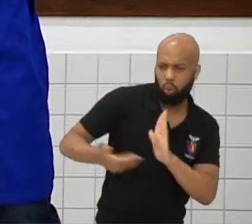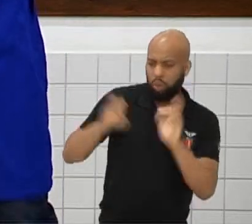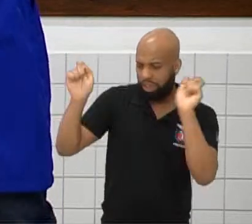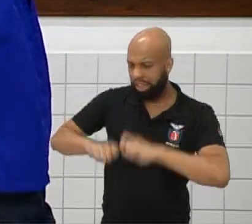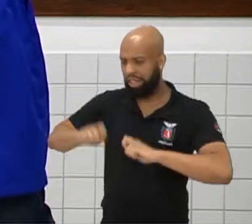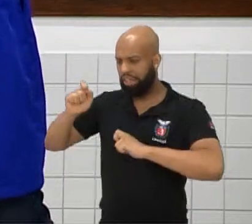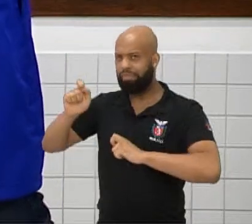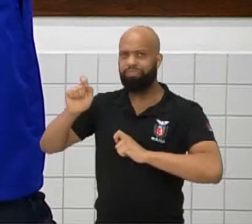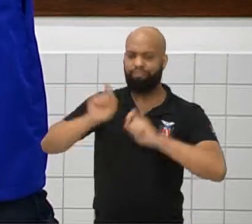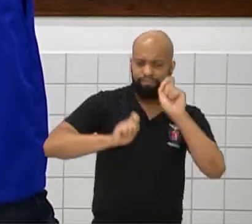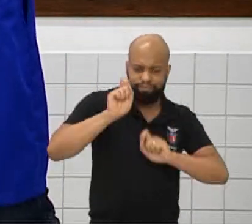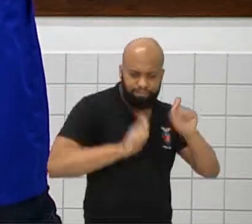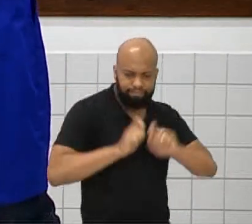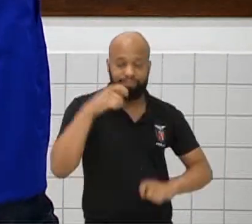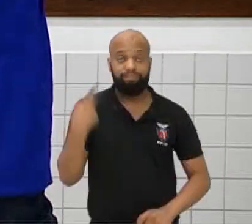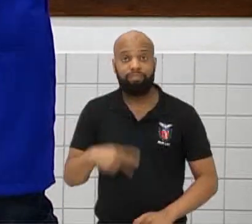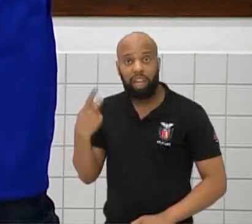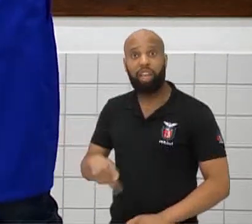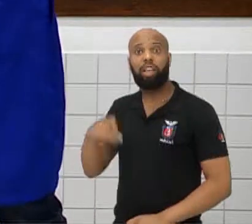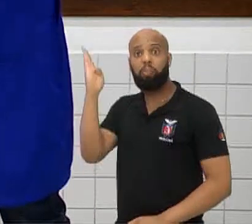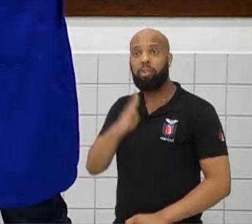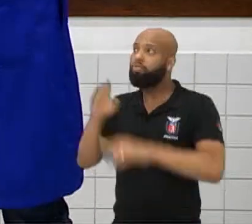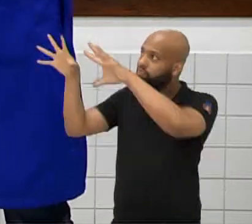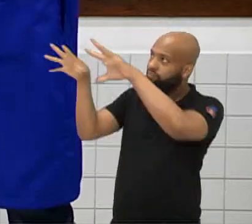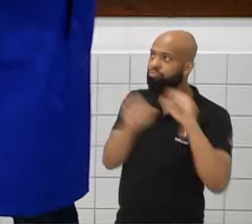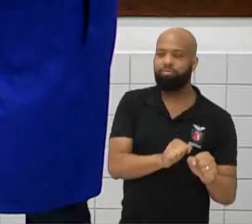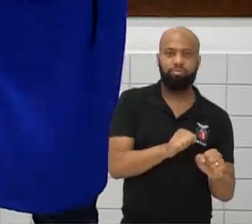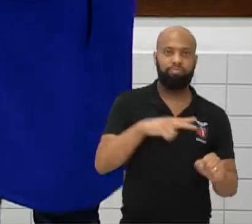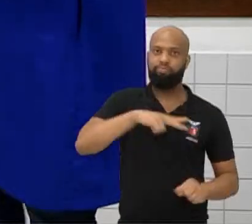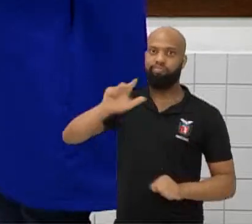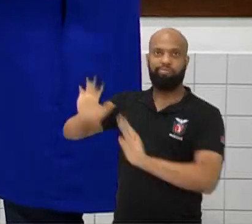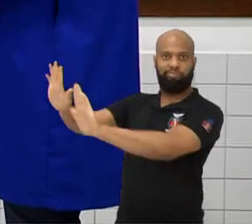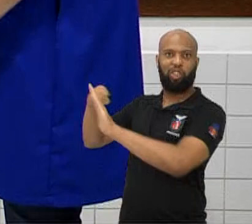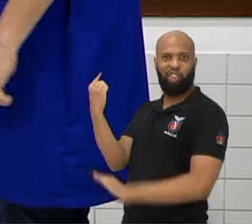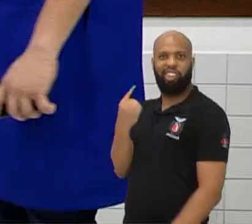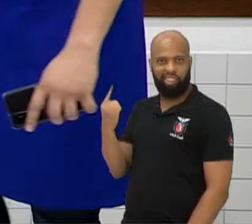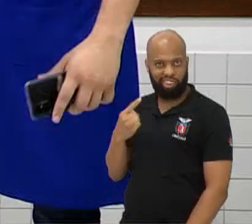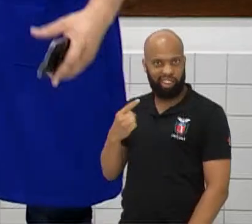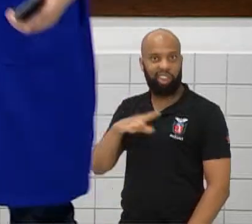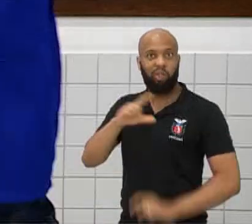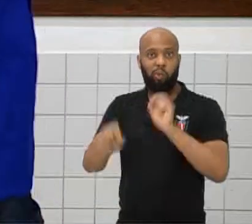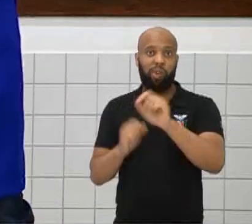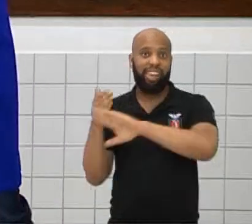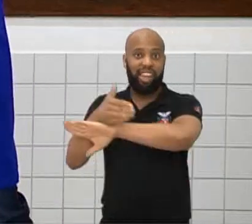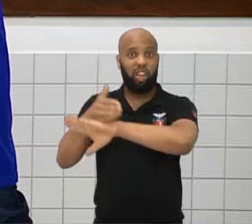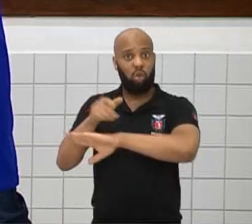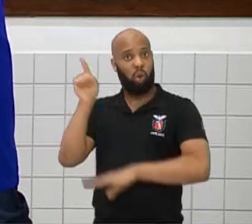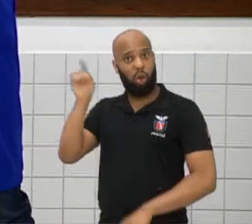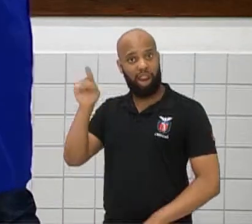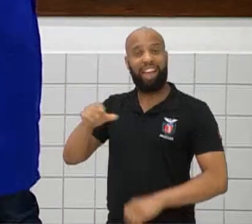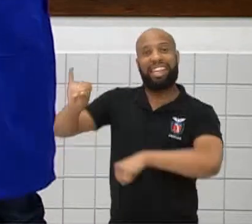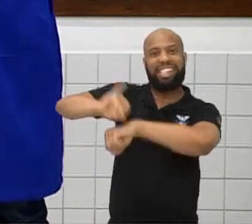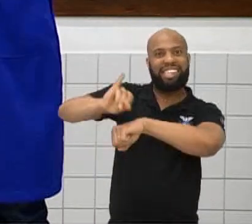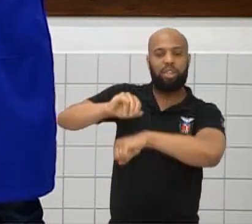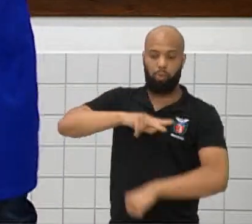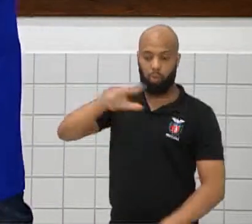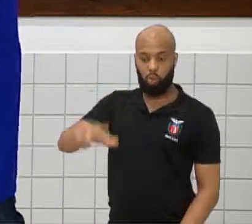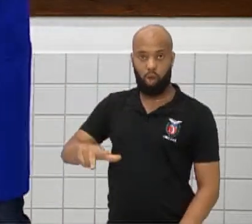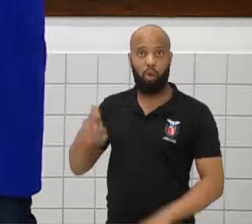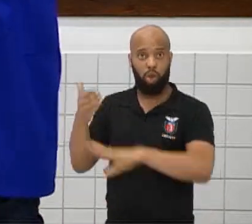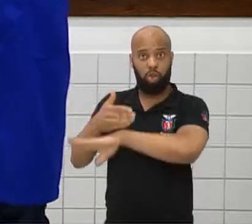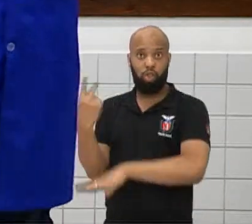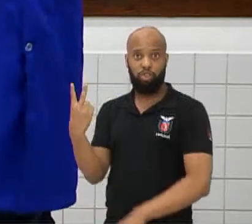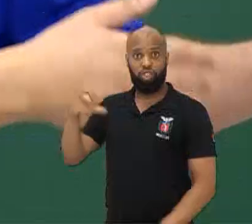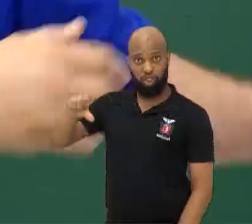administrar veio para o Brasil. Portugal ficou entregue. O embarque lá em Lisboa foi dia 29 de novembro de